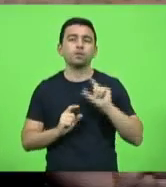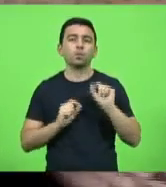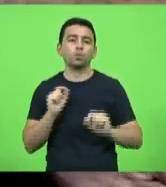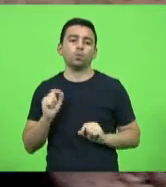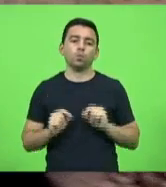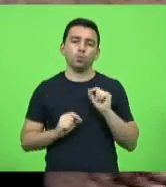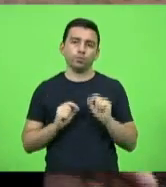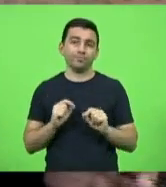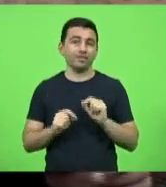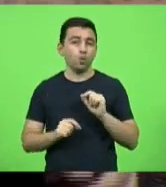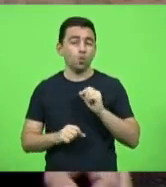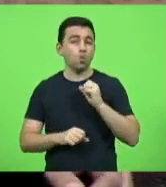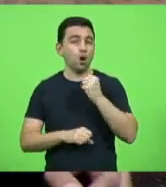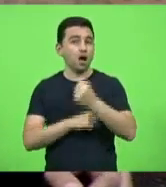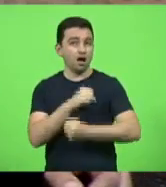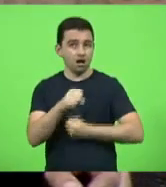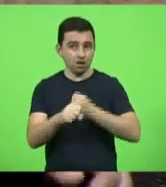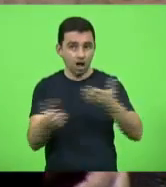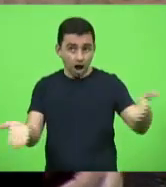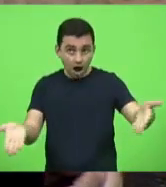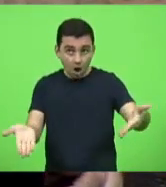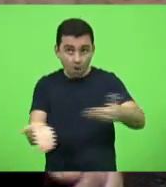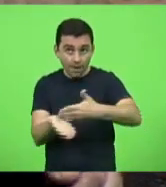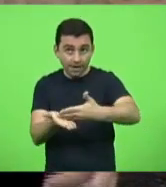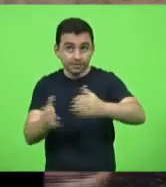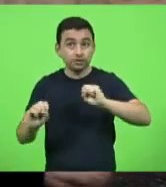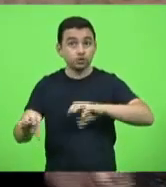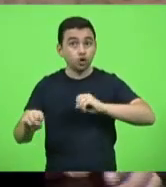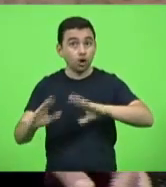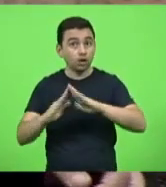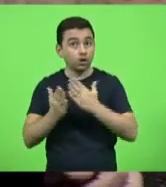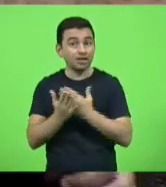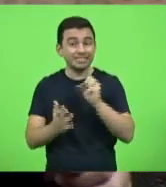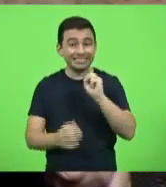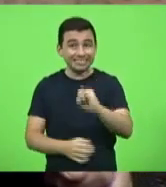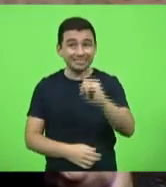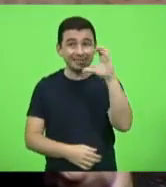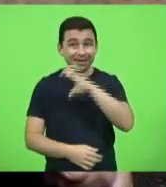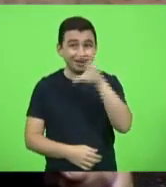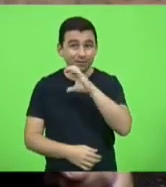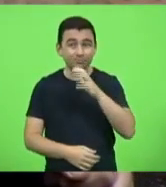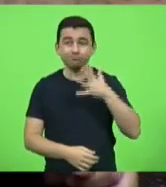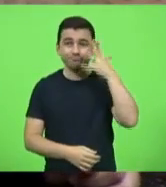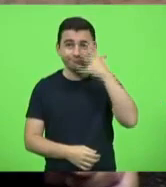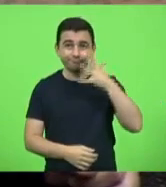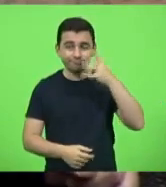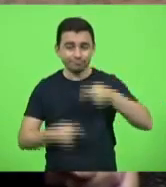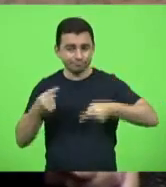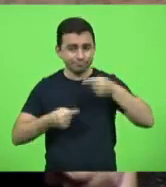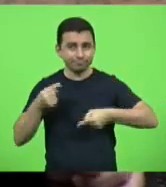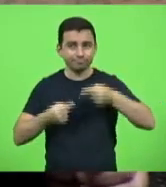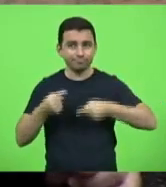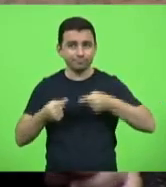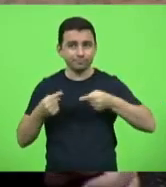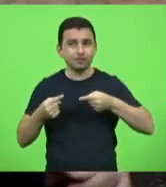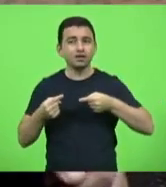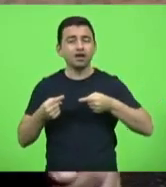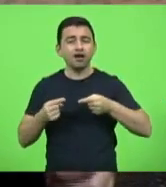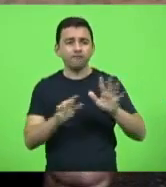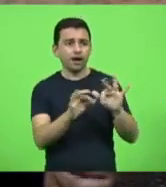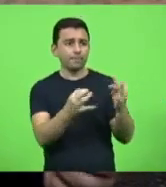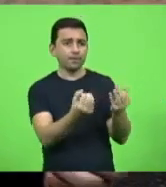Considerando também que o ano letivo começa agora, quem sabe o quanto mais rápido a gente discutir isso aí, melhor essas famílias que estão